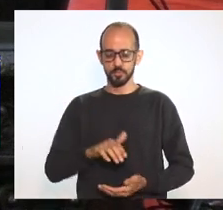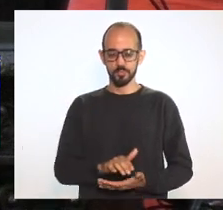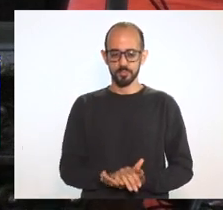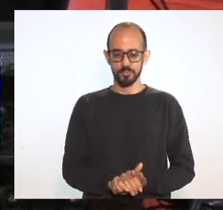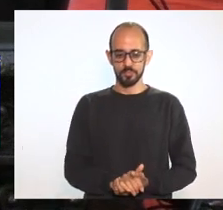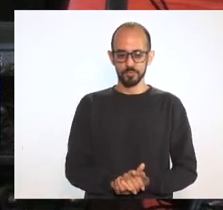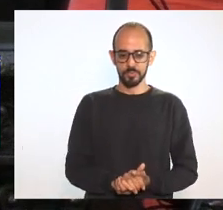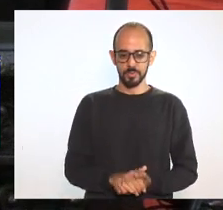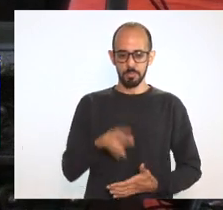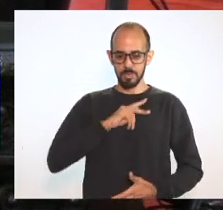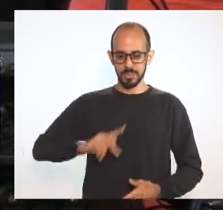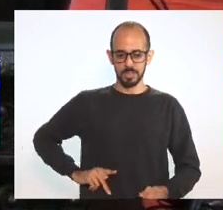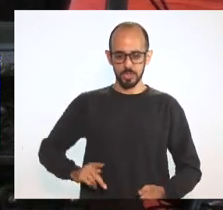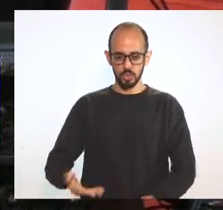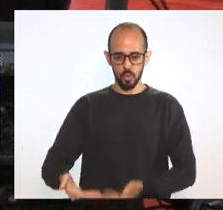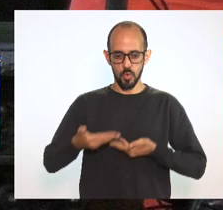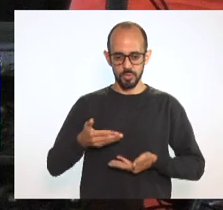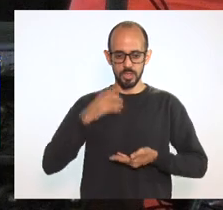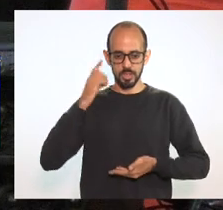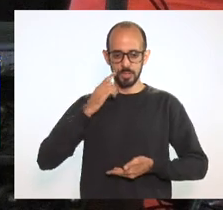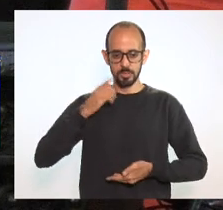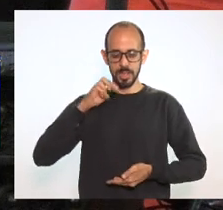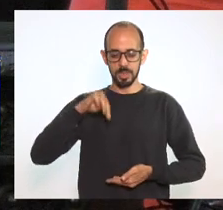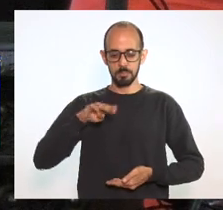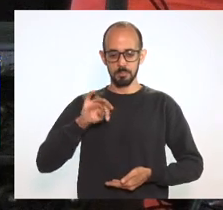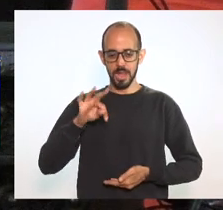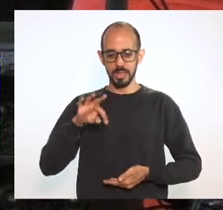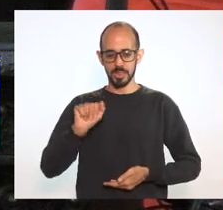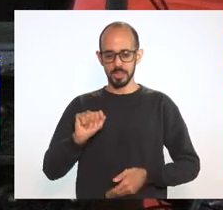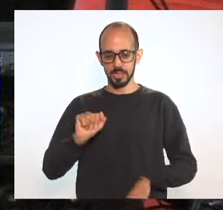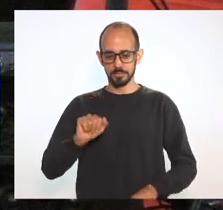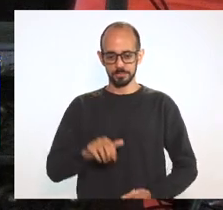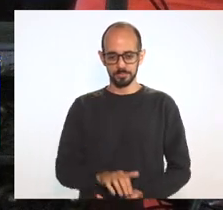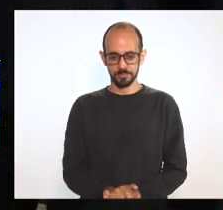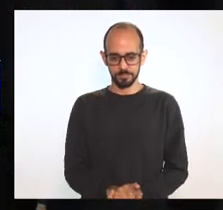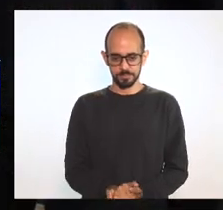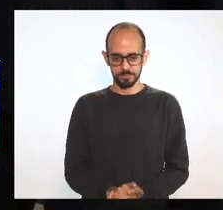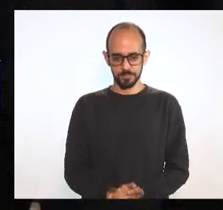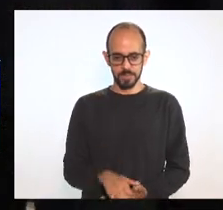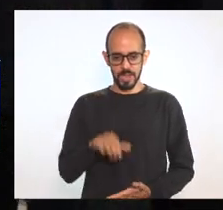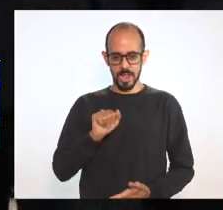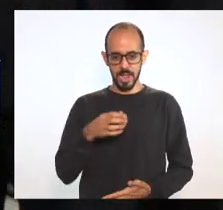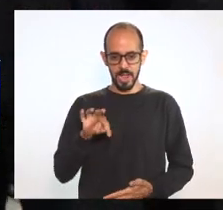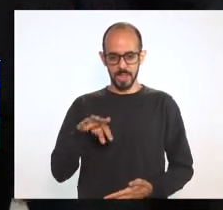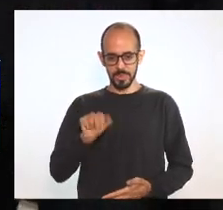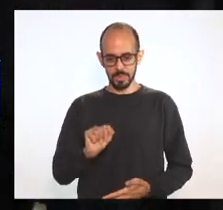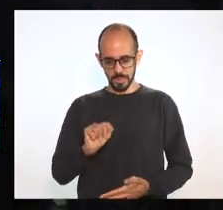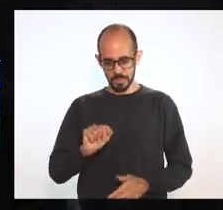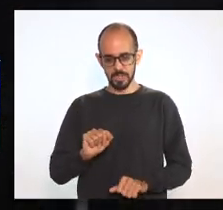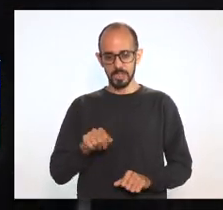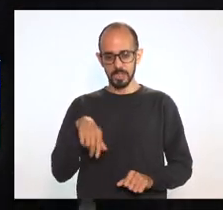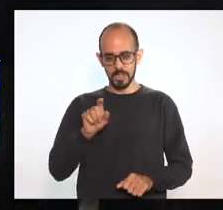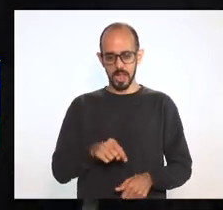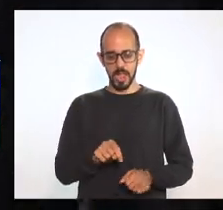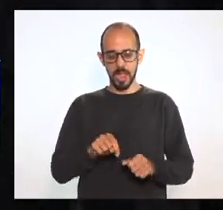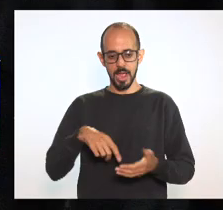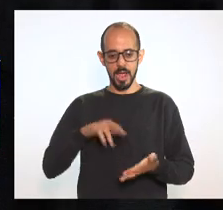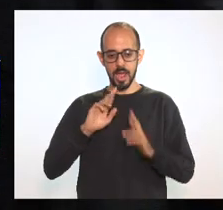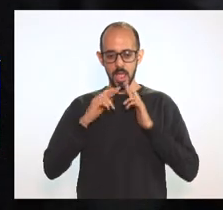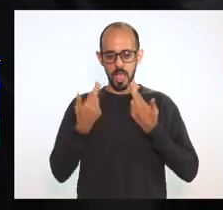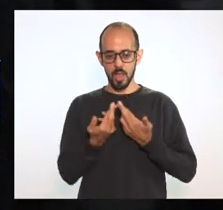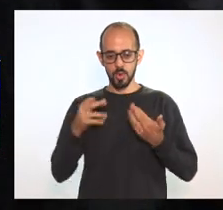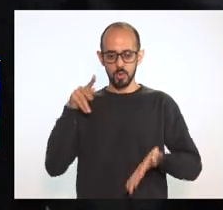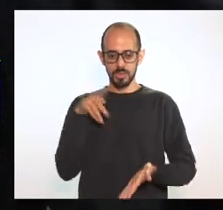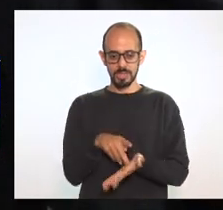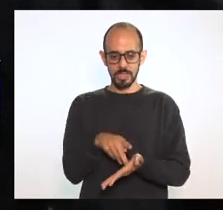A presidência convida a deputada Marta Rocha a fazer a leitura da ata da sessão anterior. A ata reflete com exatidão o ocorrido na 17ª